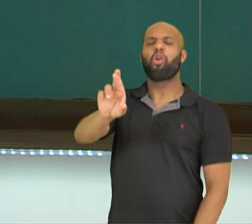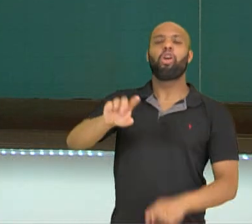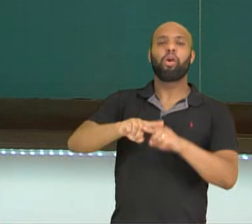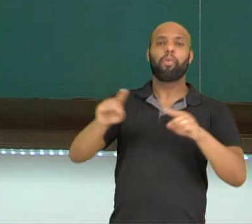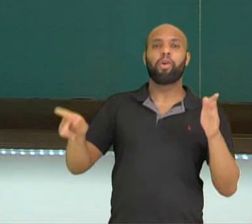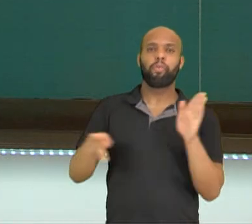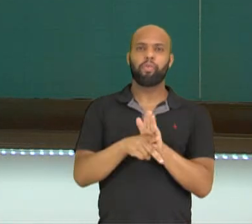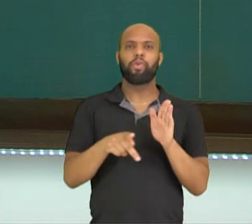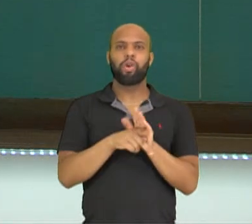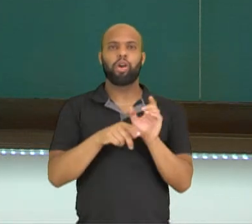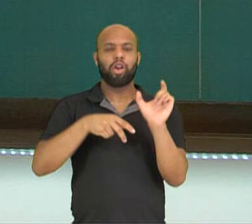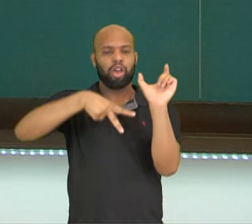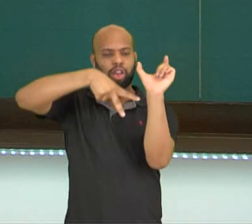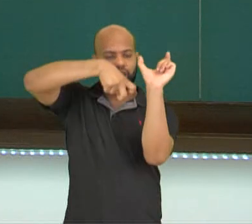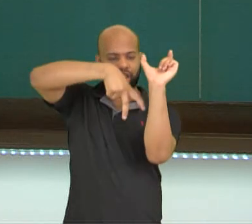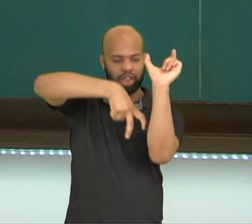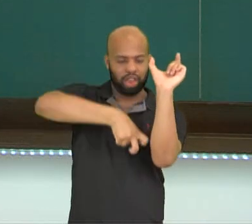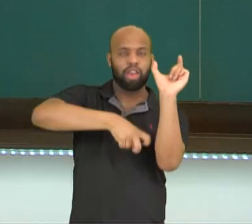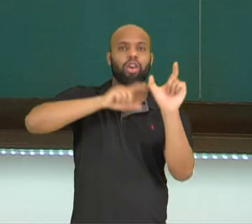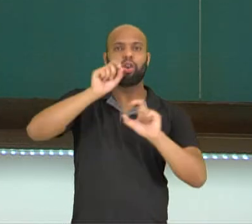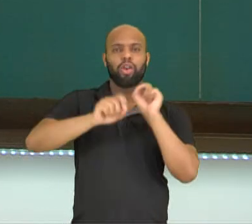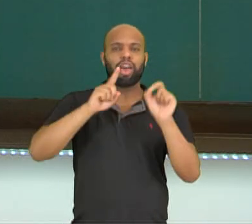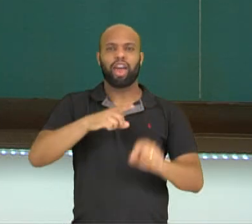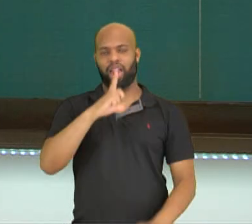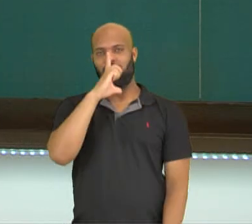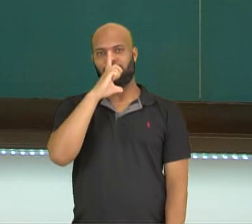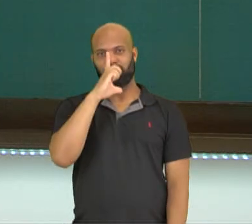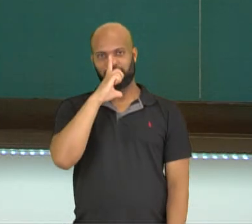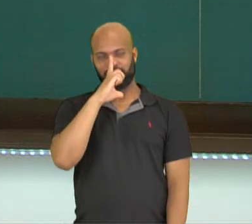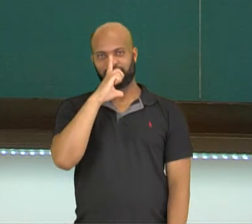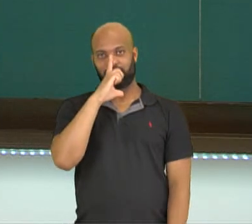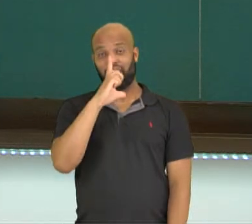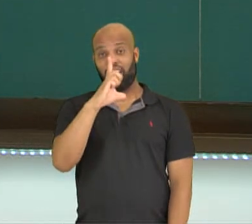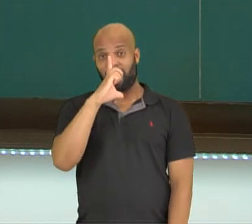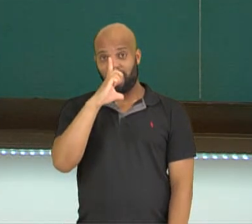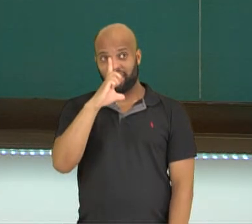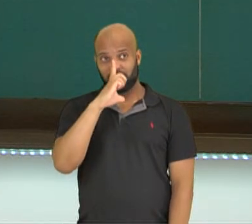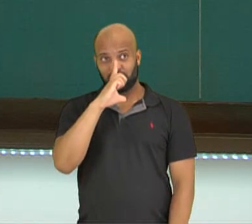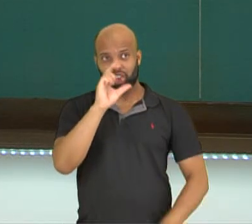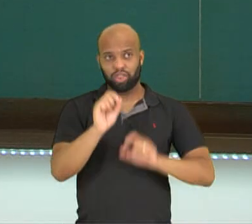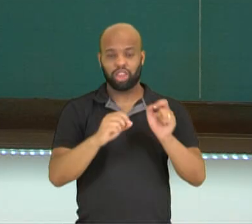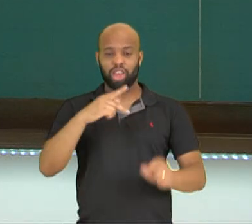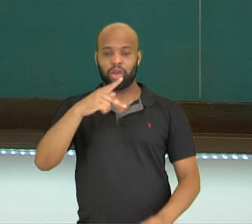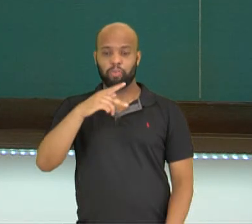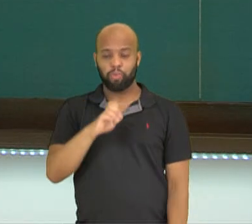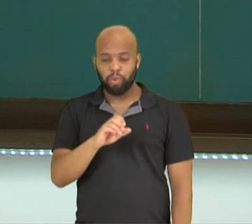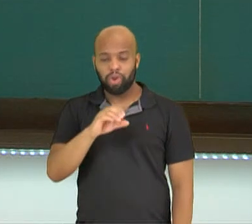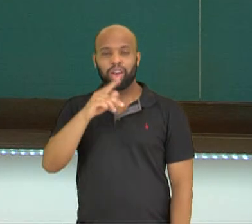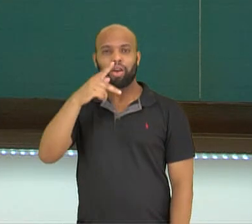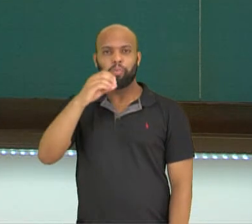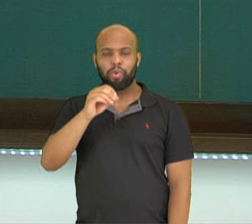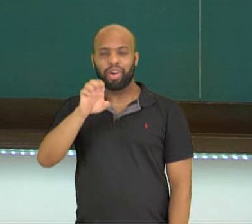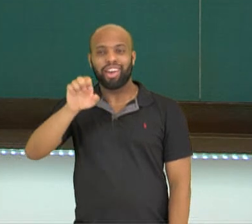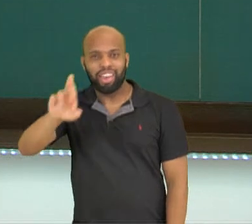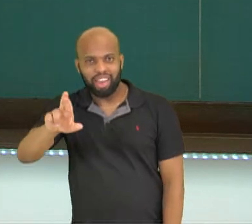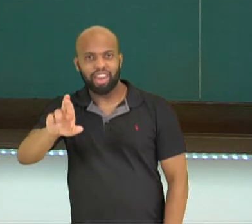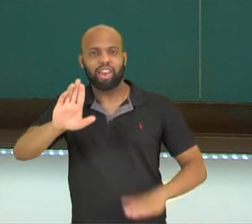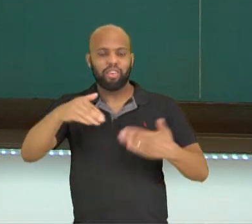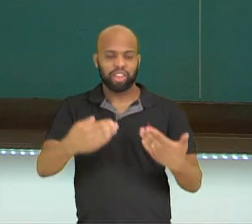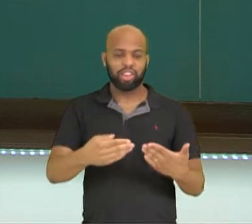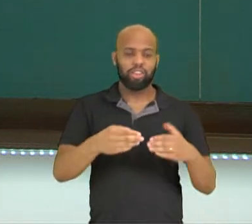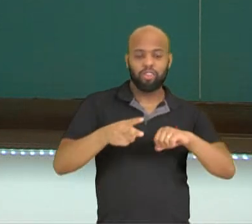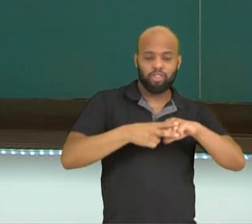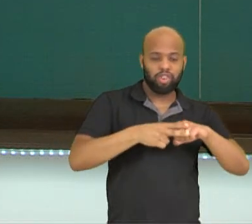do latim. No latim, que era uma língua já extinta, né? Ele era poer. Então, na verdade, o verbo